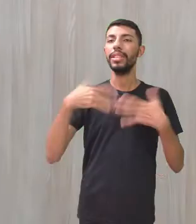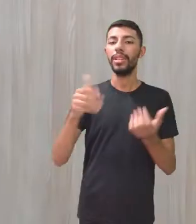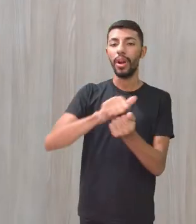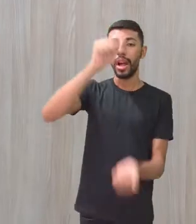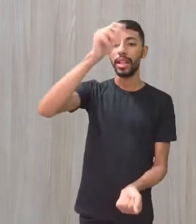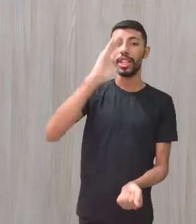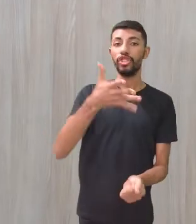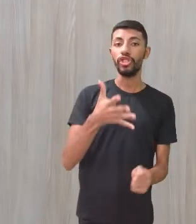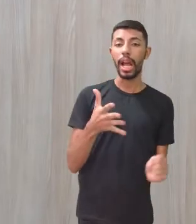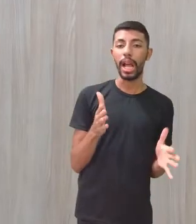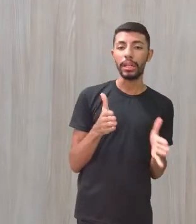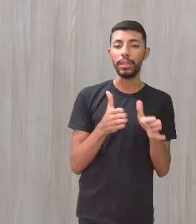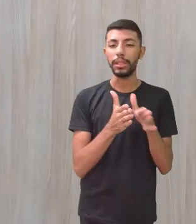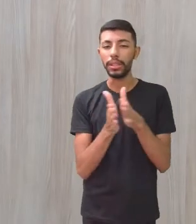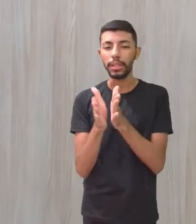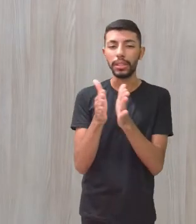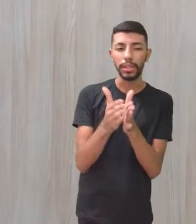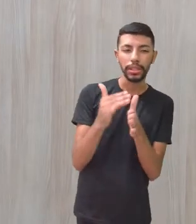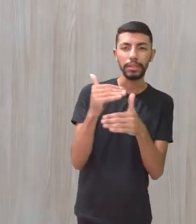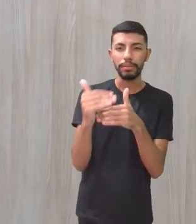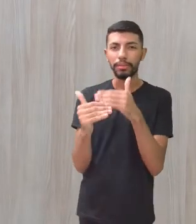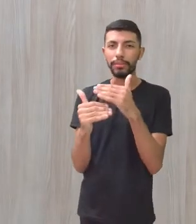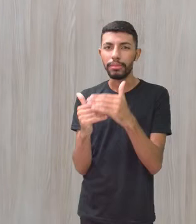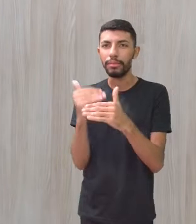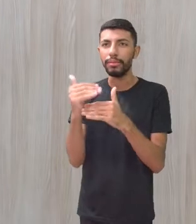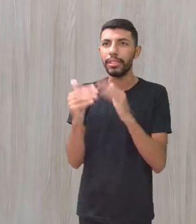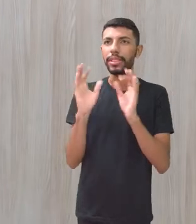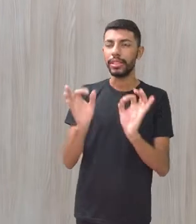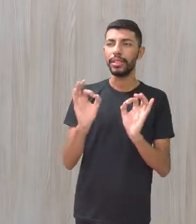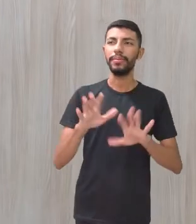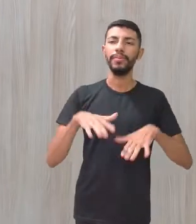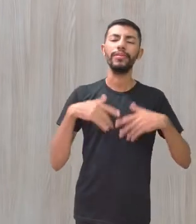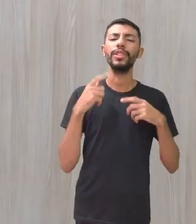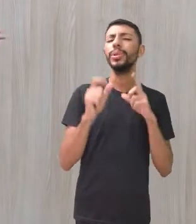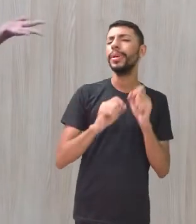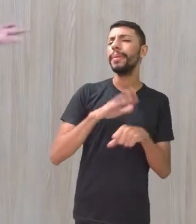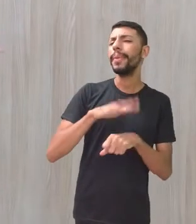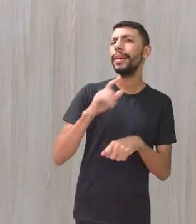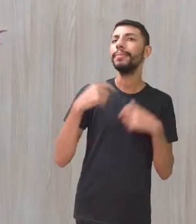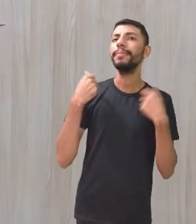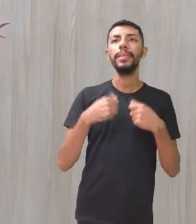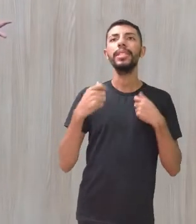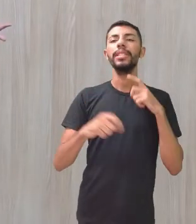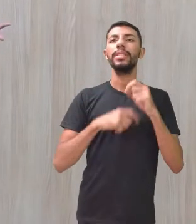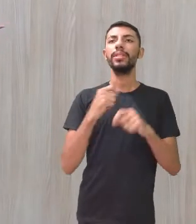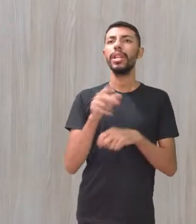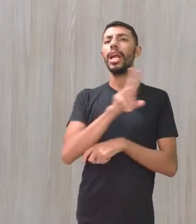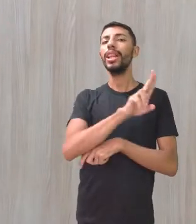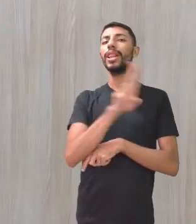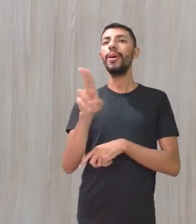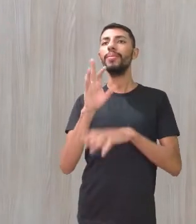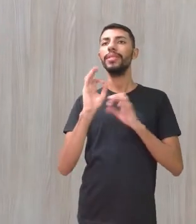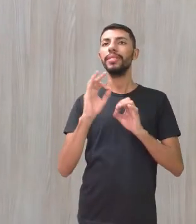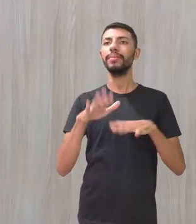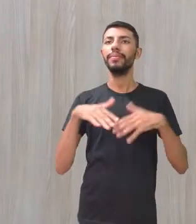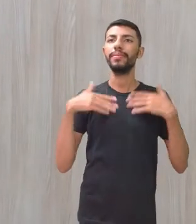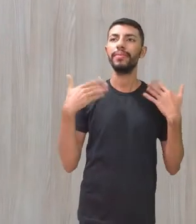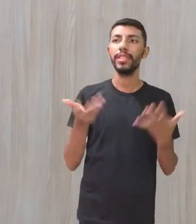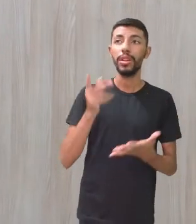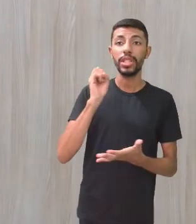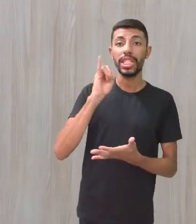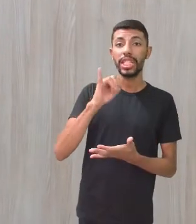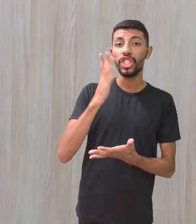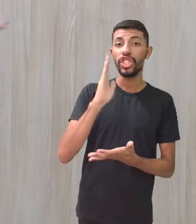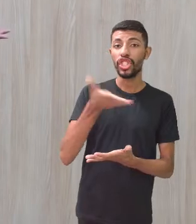meu tema. Eu já sei que eu vou falar sobre música. O que mais? Eu preciso dar um nome para o meu festival. Então, se ele já